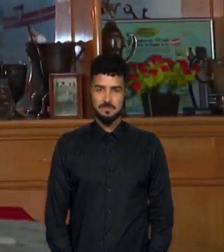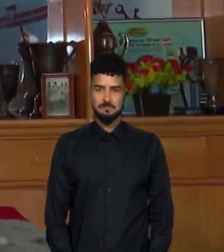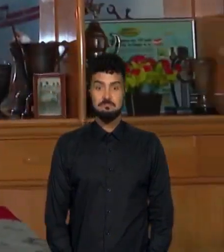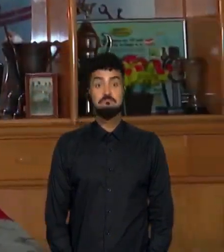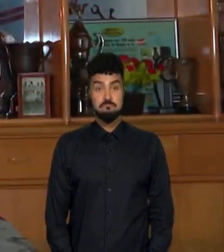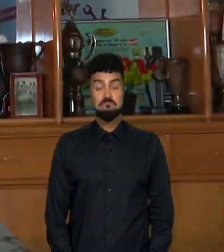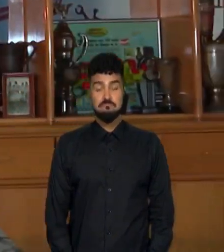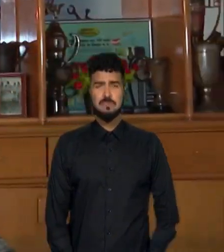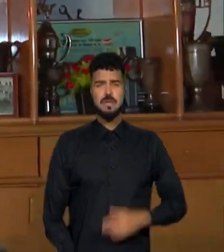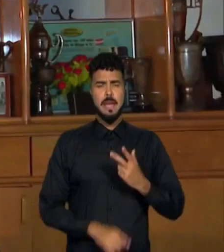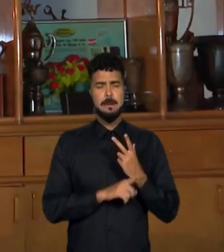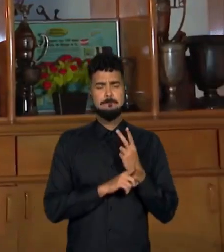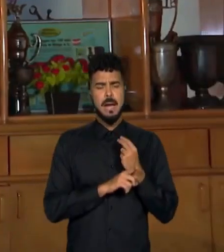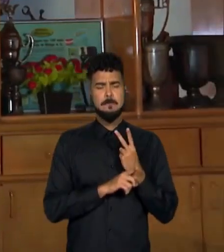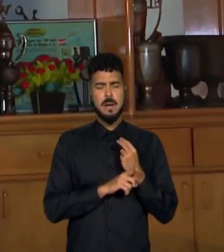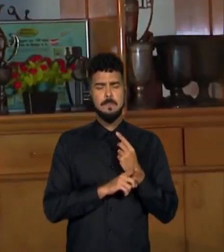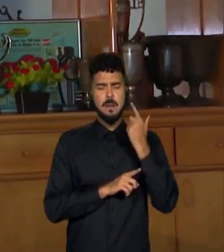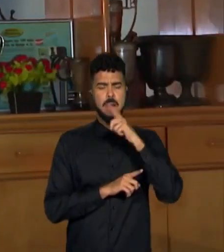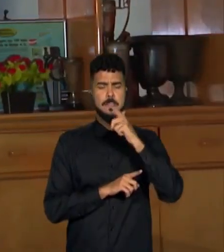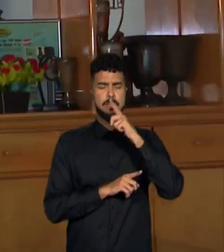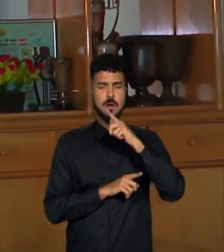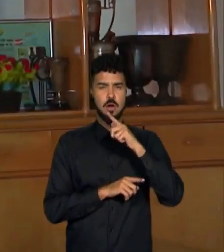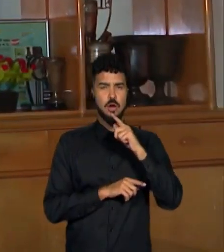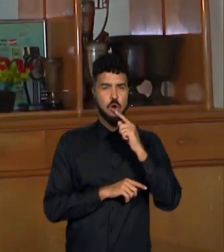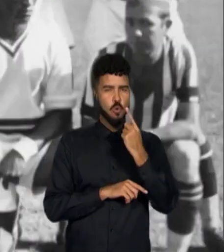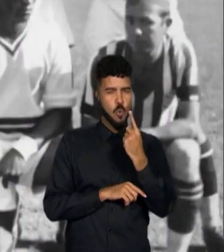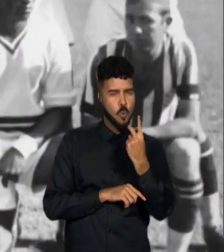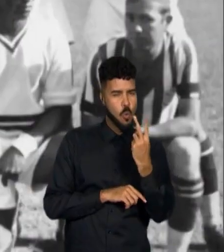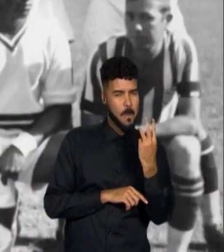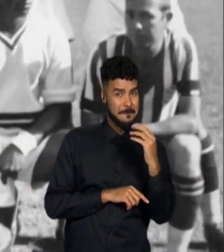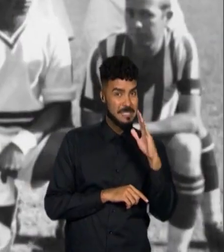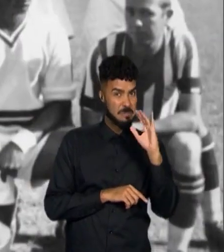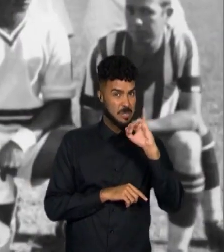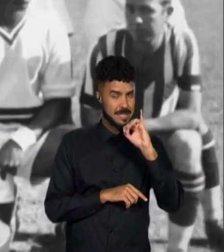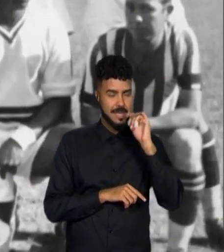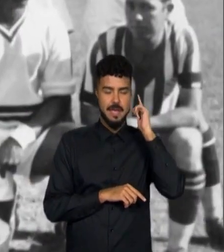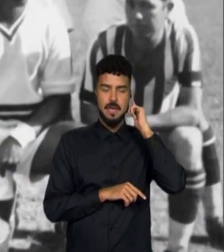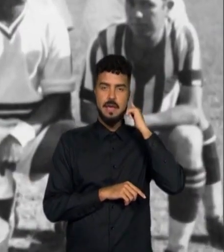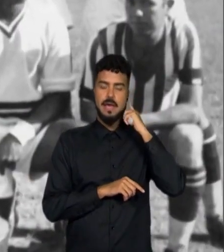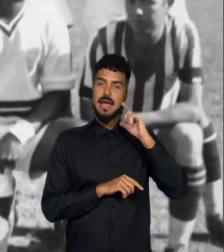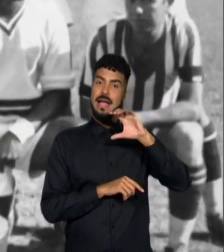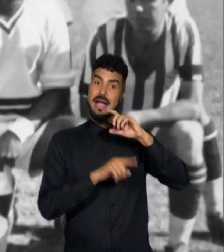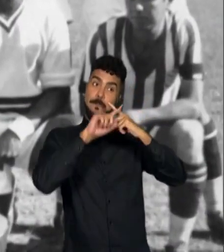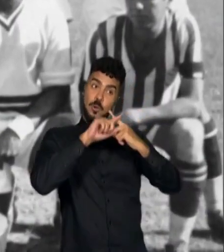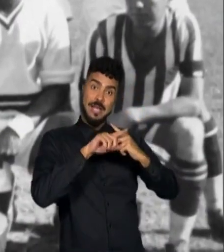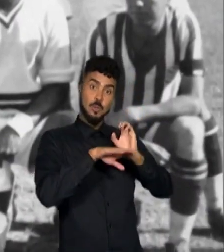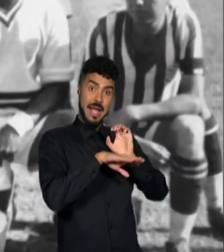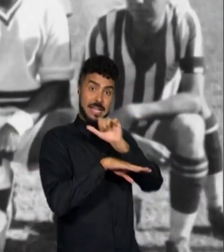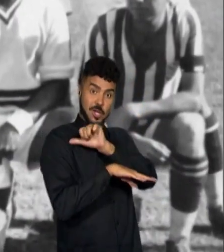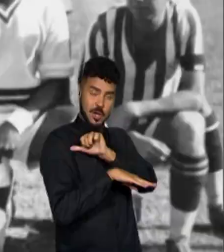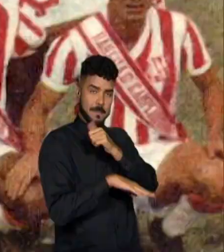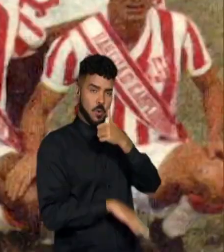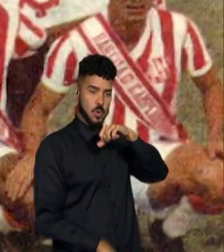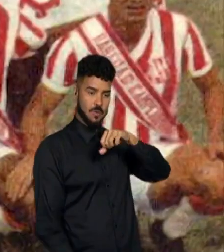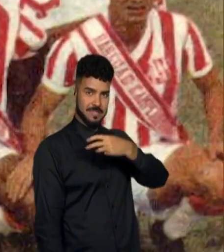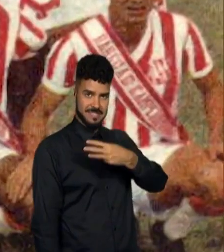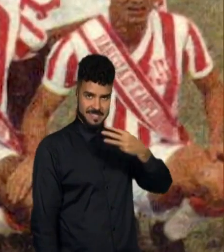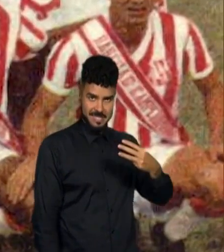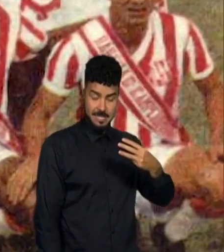Entre os títulos mais importantes do Bangu estão os campeonatos cariocas de 1933